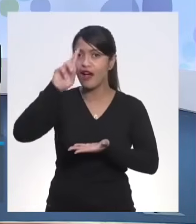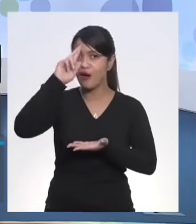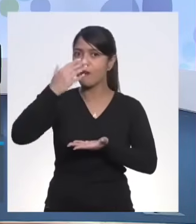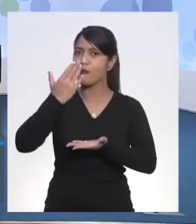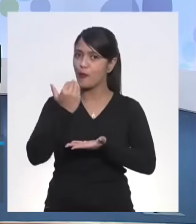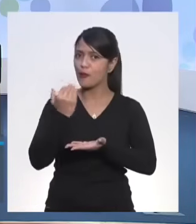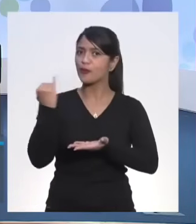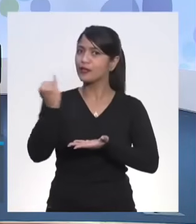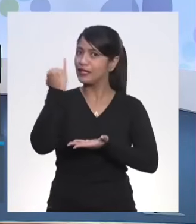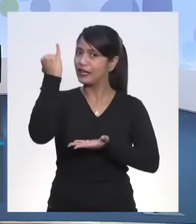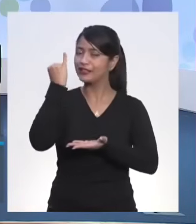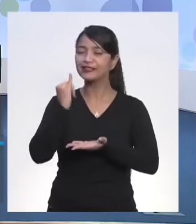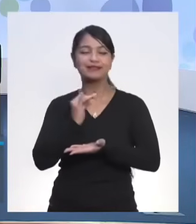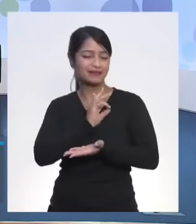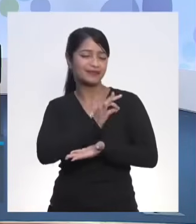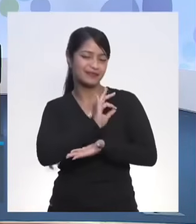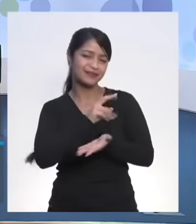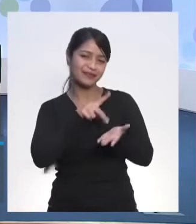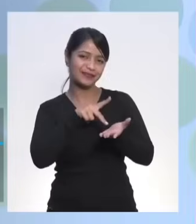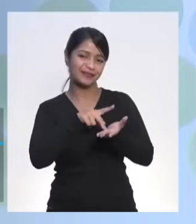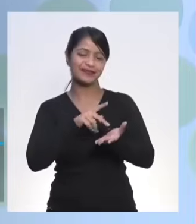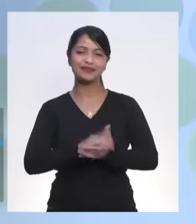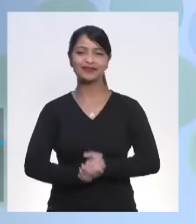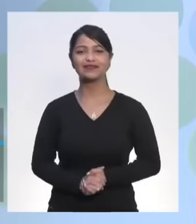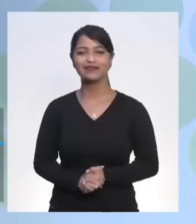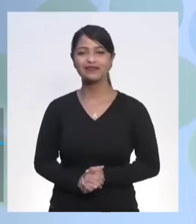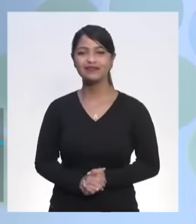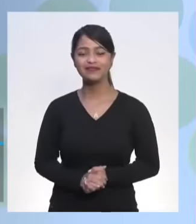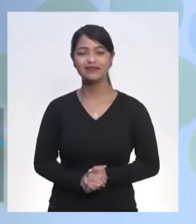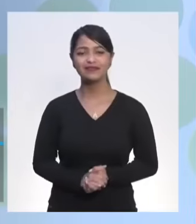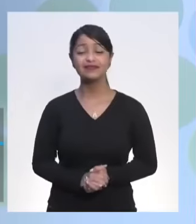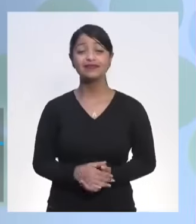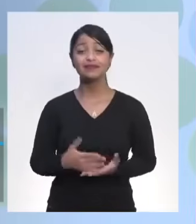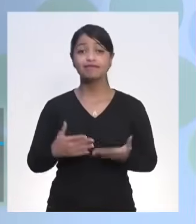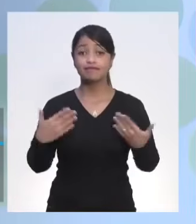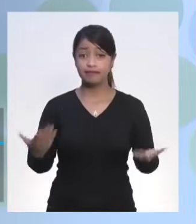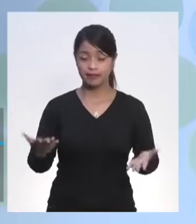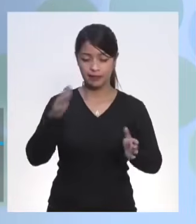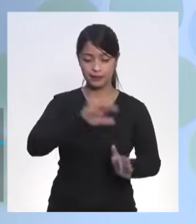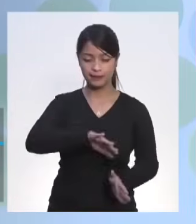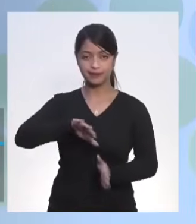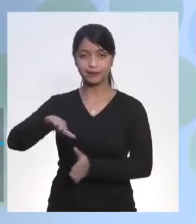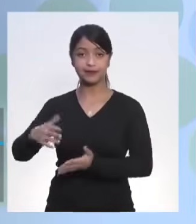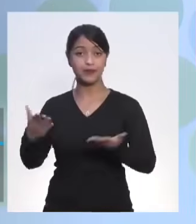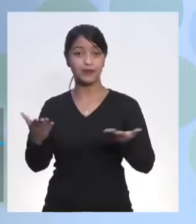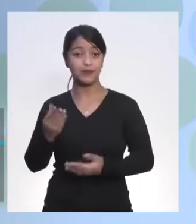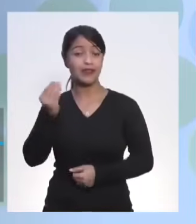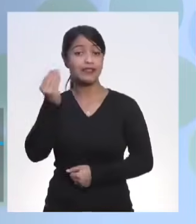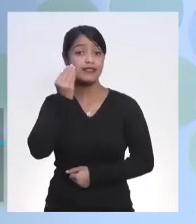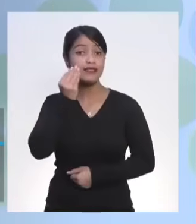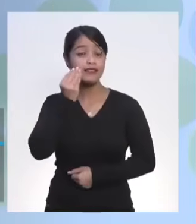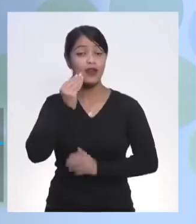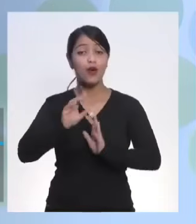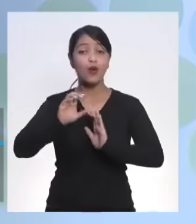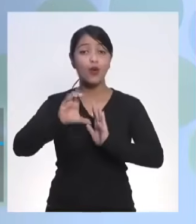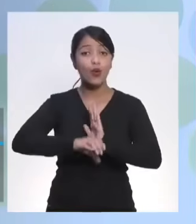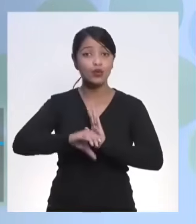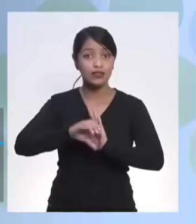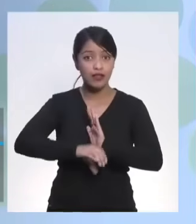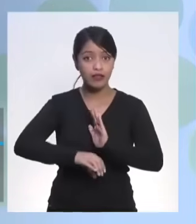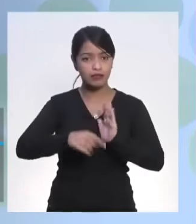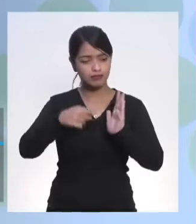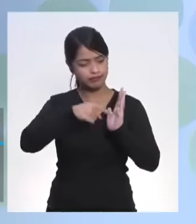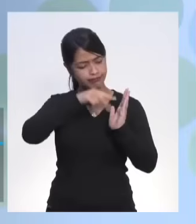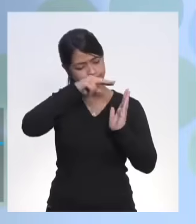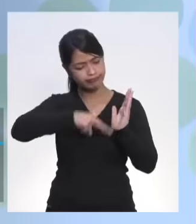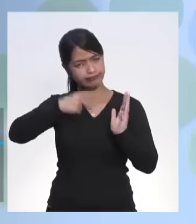Sim, beleza. isso é verdade. O almoço é muito importante. Vamos então tentar uma ideia aí, um conceito e aí, no caso, uma interpretação. Principalmente nessa